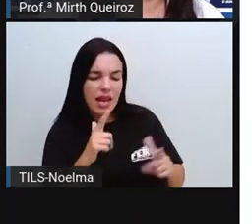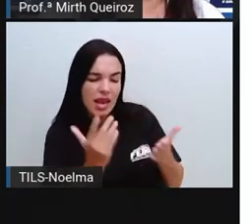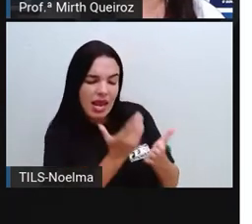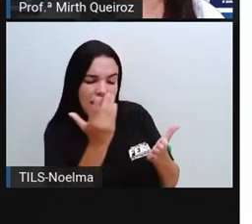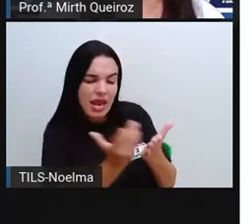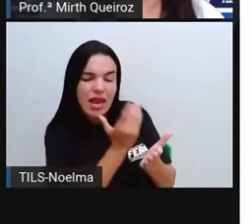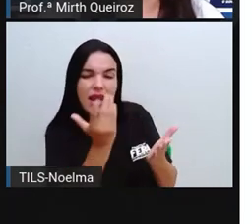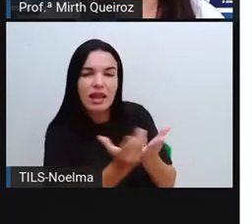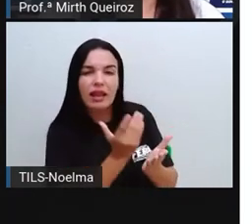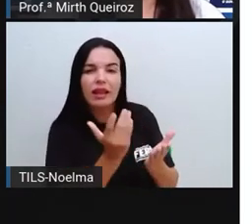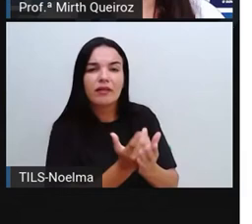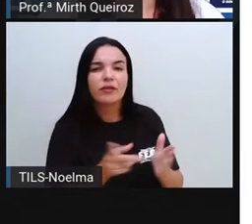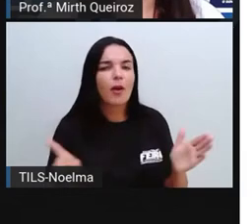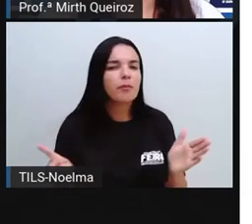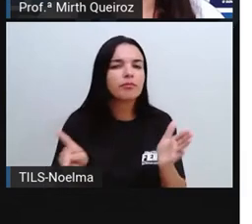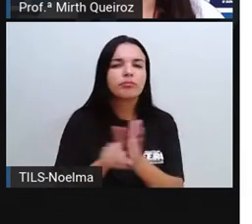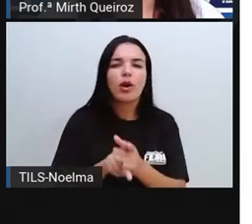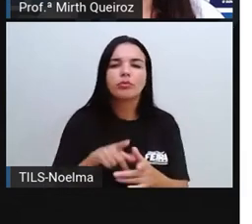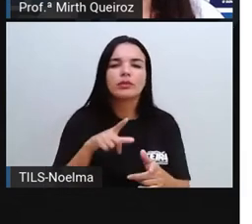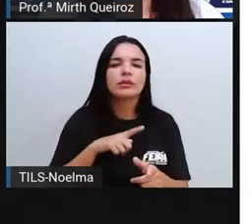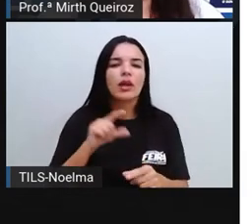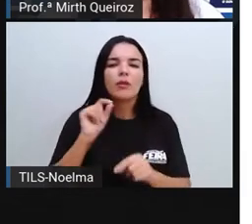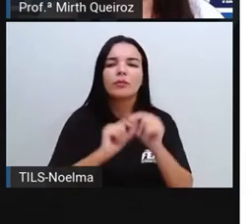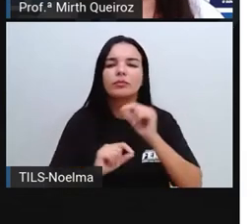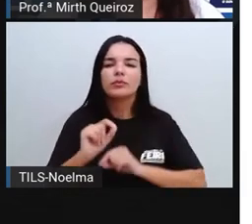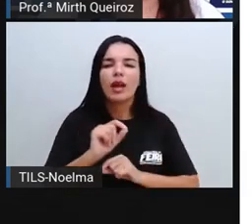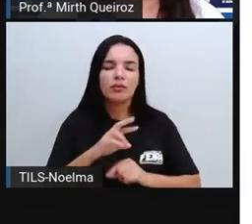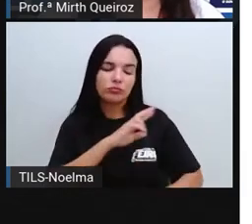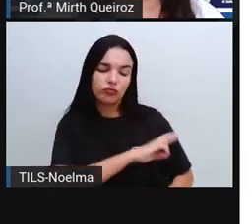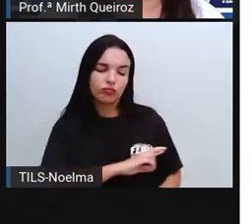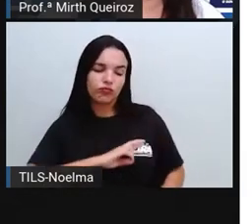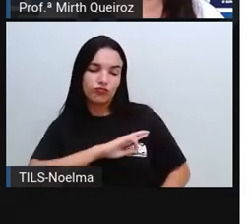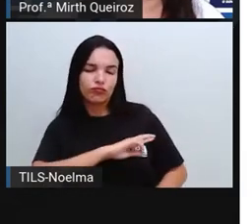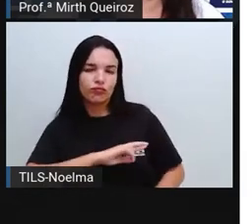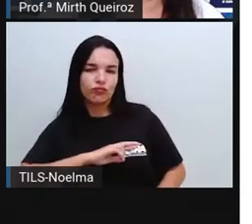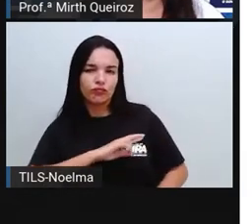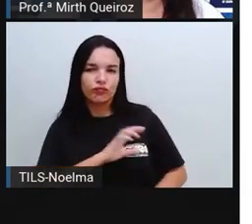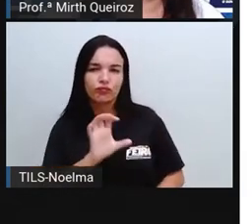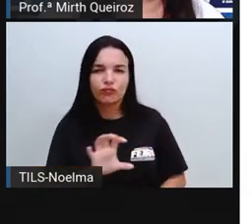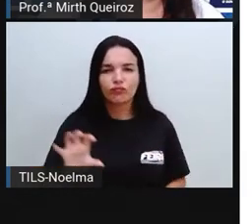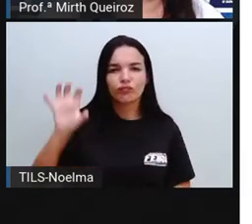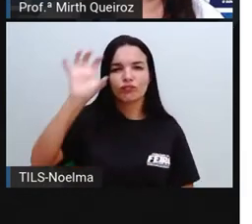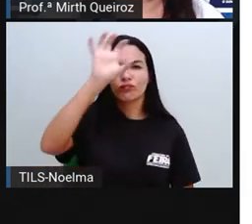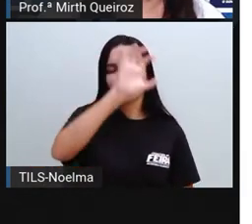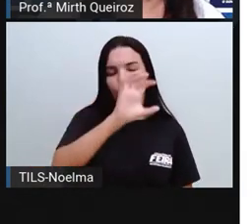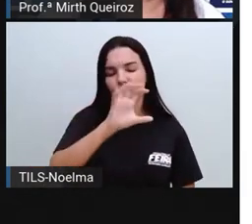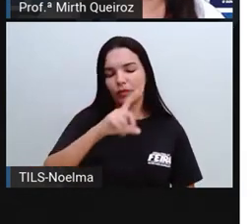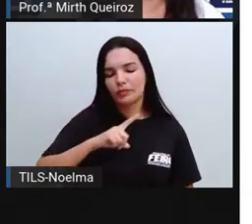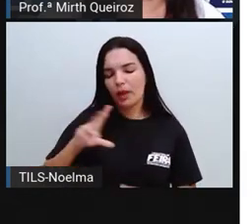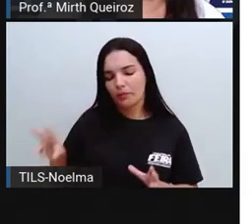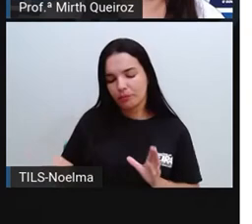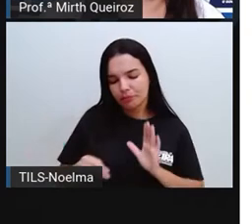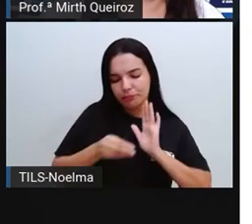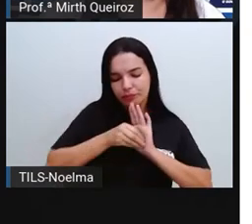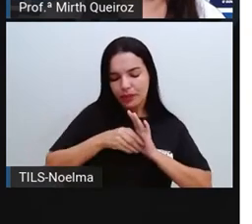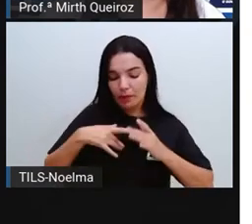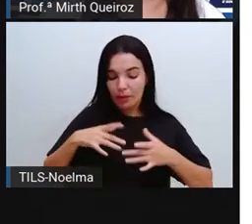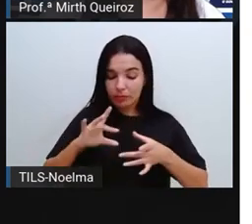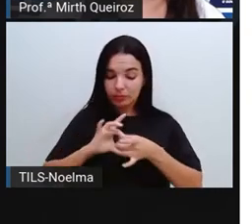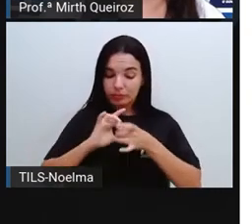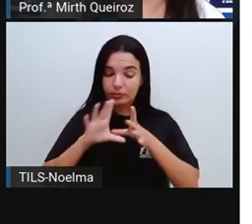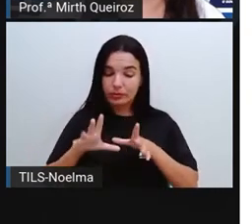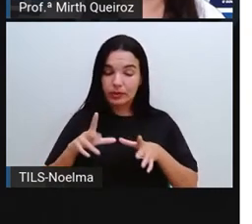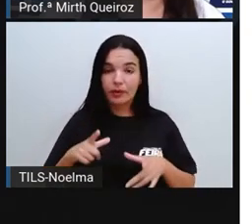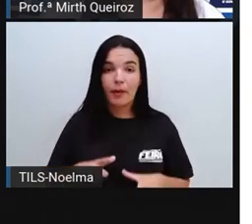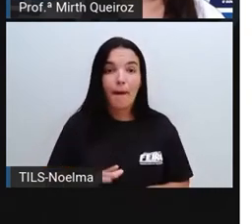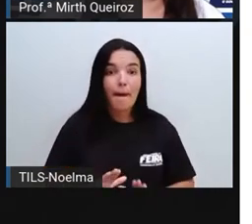europeias constituíam a geografia romanesca que preenchia meus momentos livres. Mas um dia a